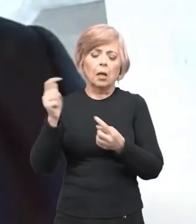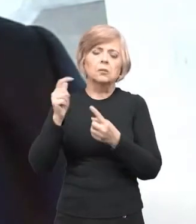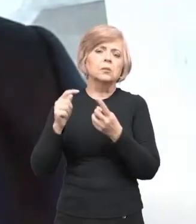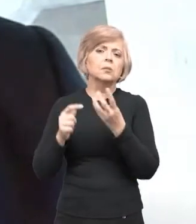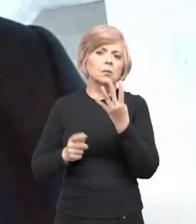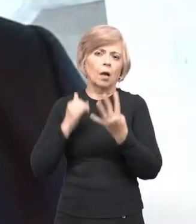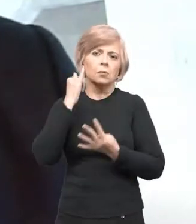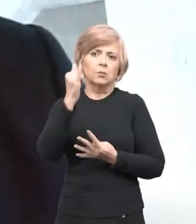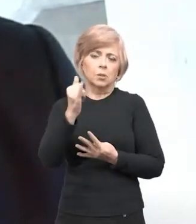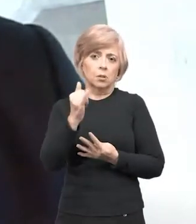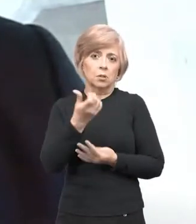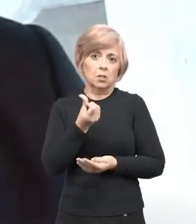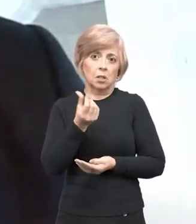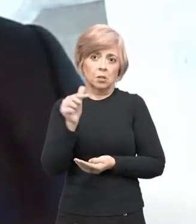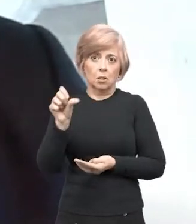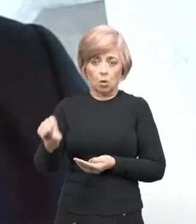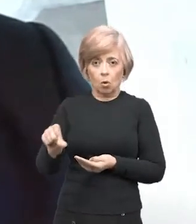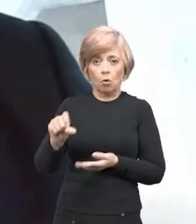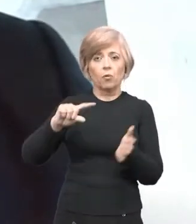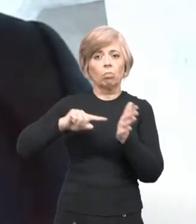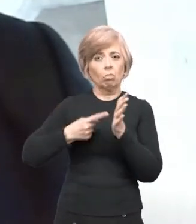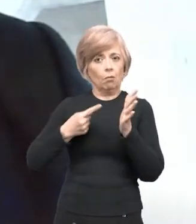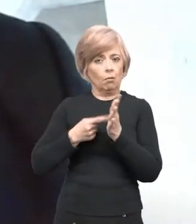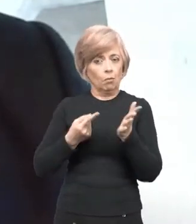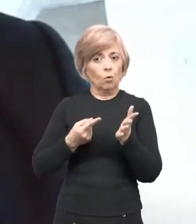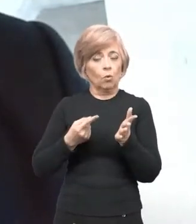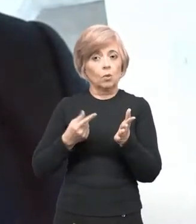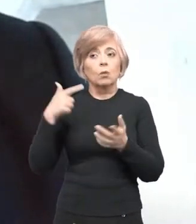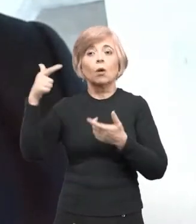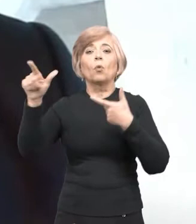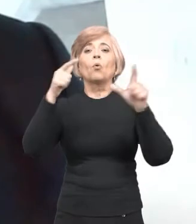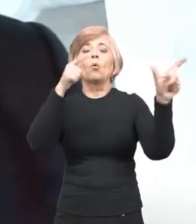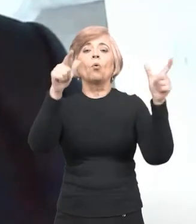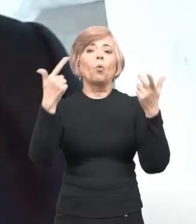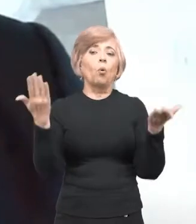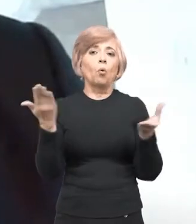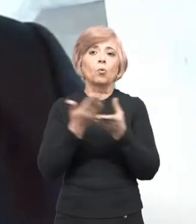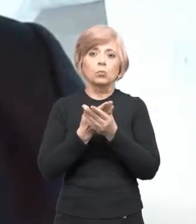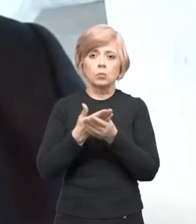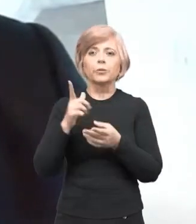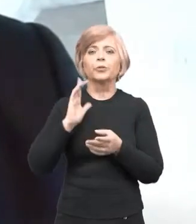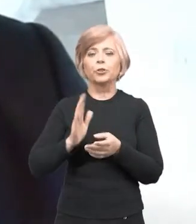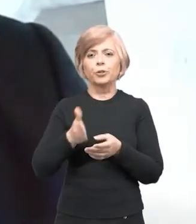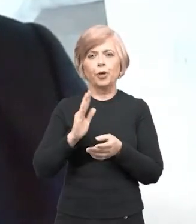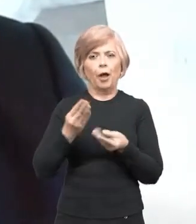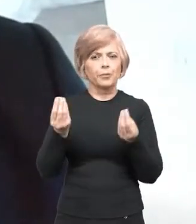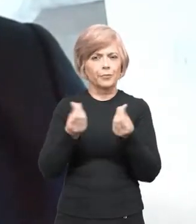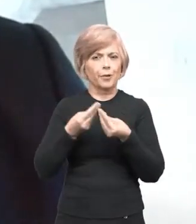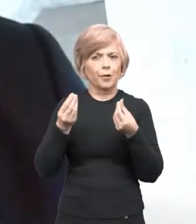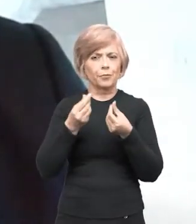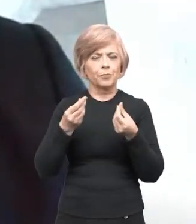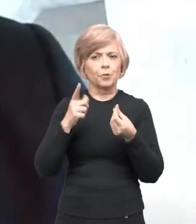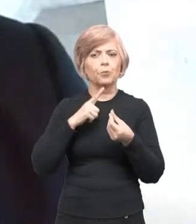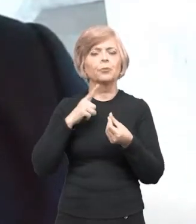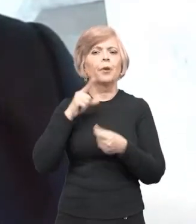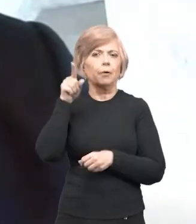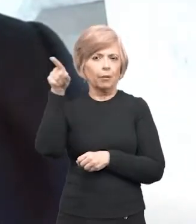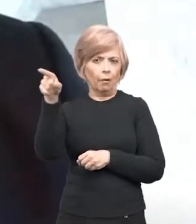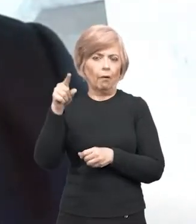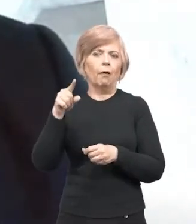casos, né, como eu disse, dentro de 69 denúncias. Há outros casos de repercussão, né, sensíveis que tramitam lá no